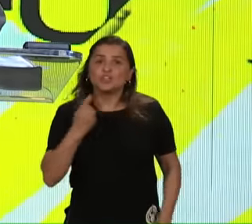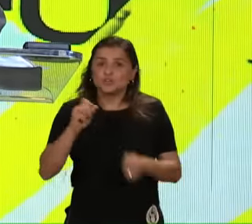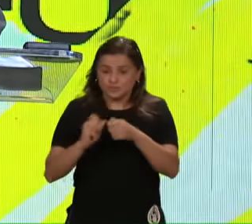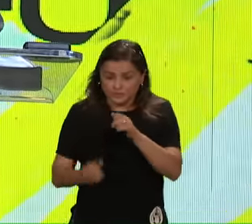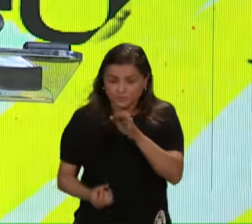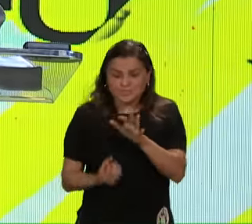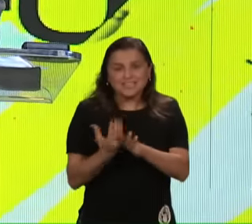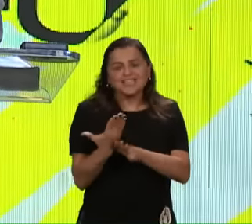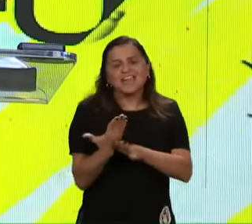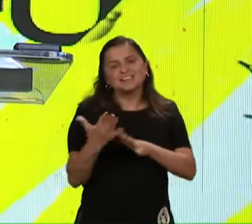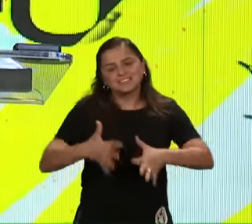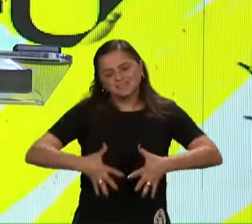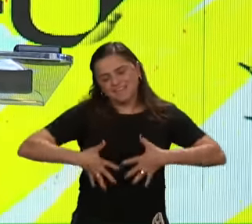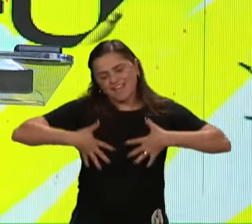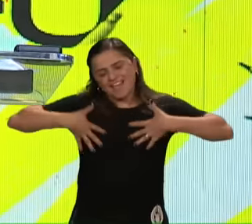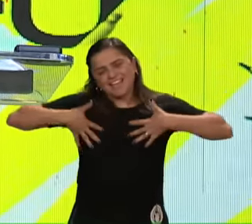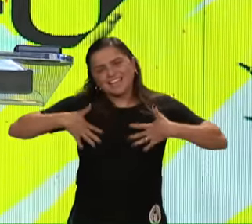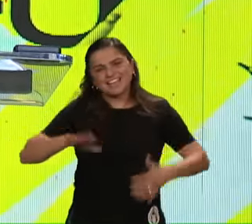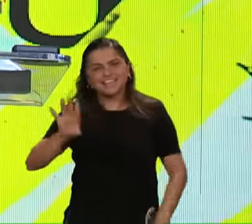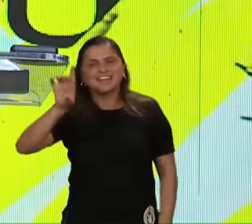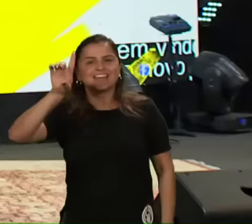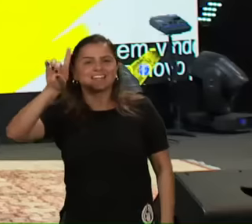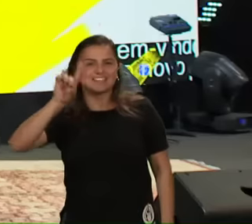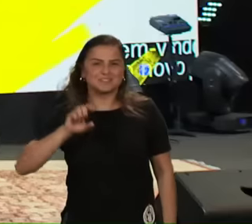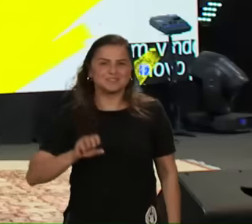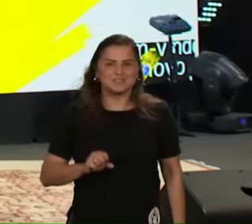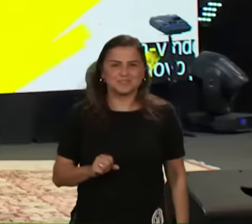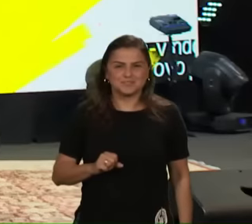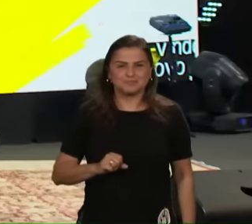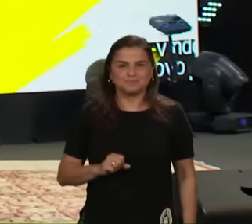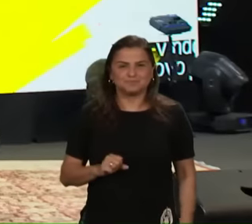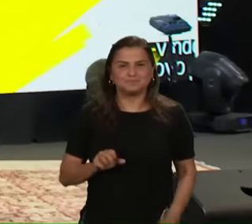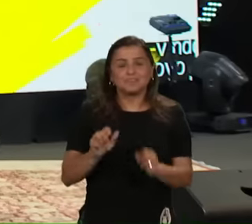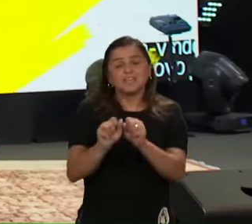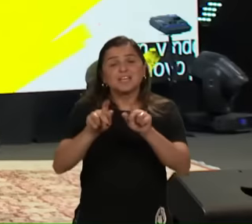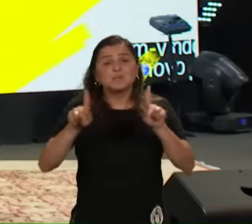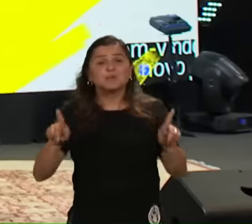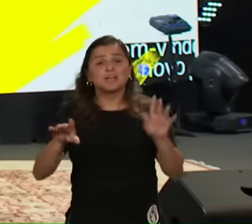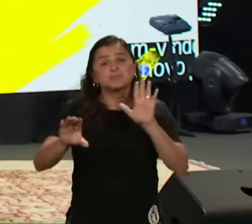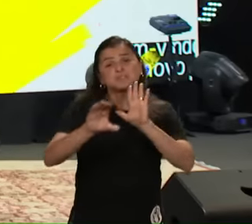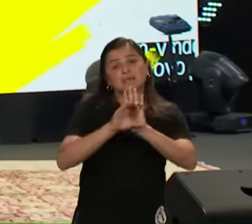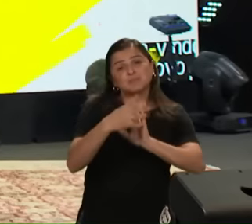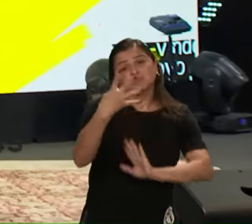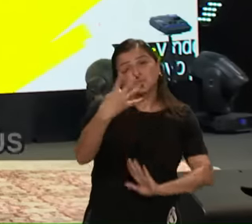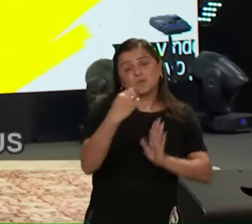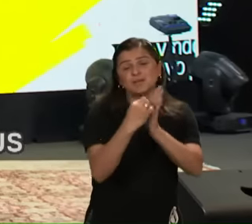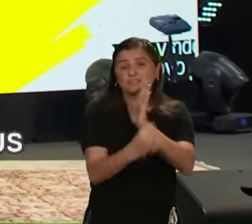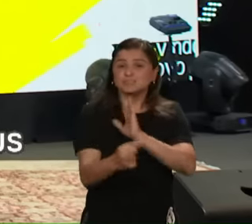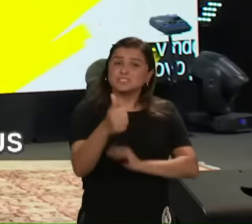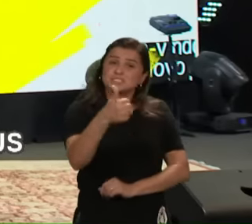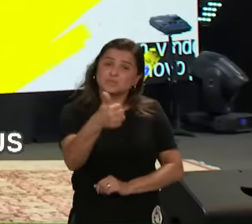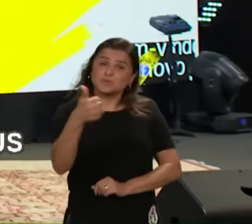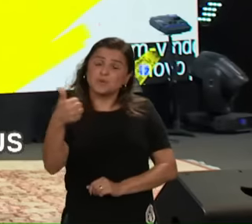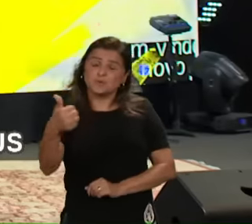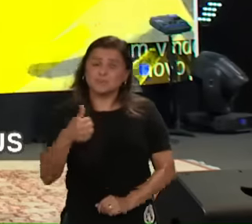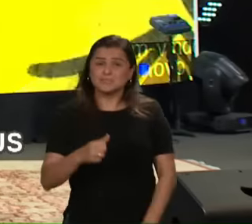para agradar a Deus. Em Apocalipse capítulo 4, o versículo